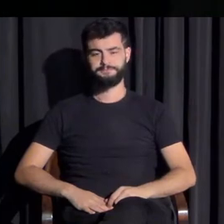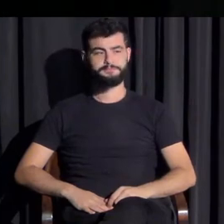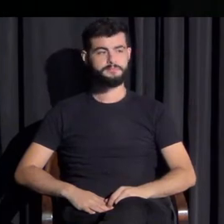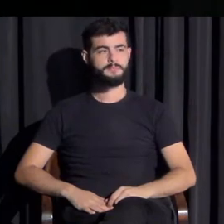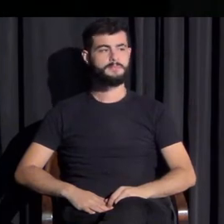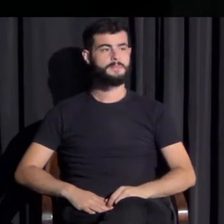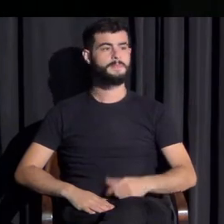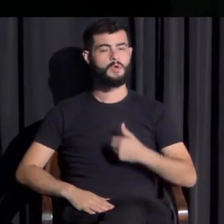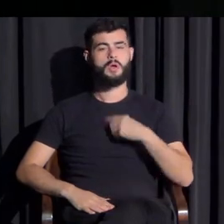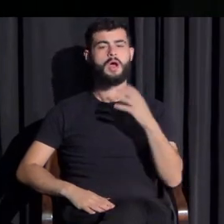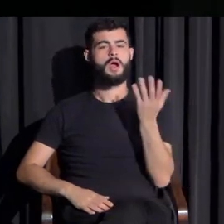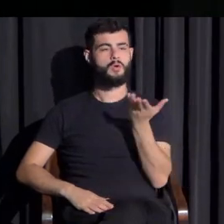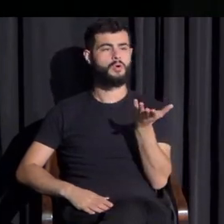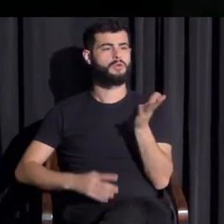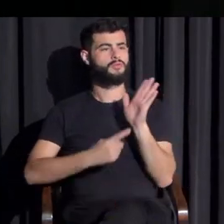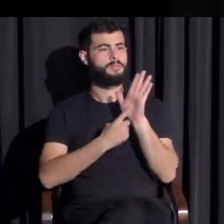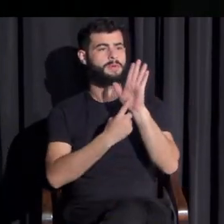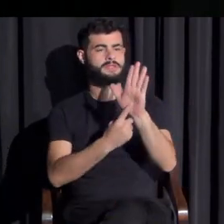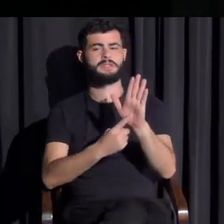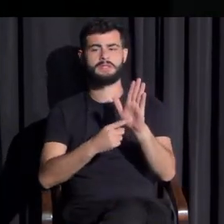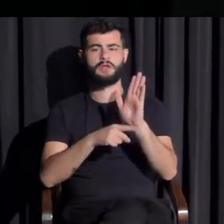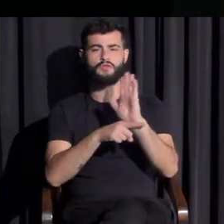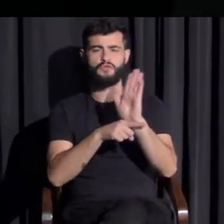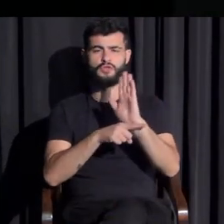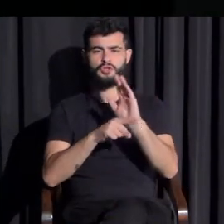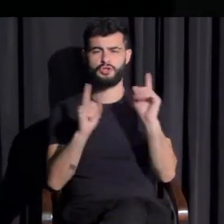um pequeno vídeo. Será que rola?